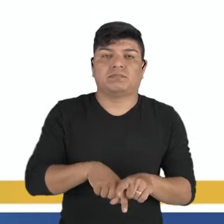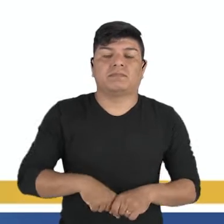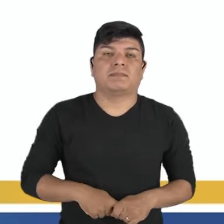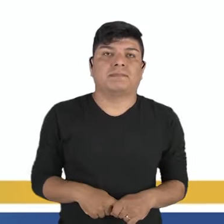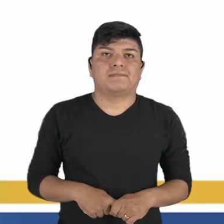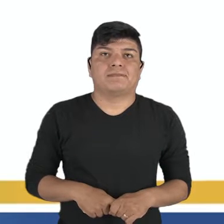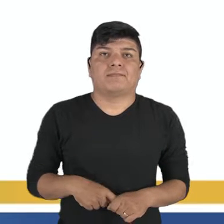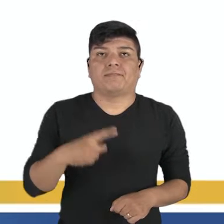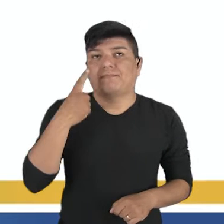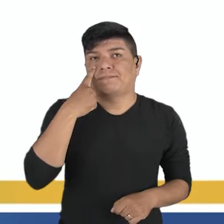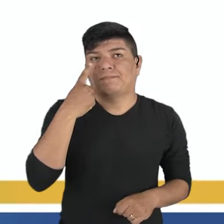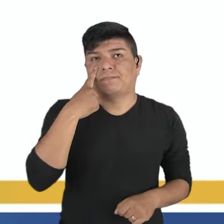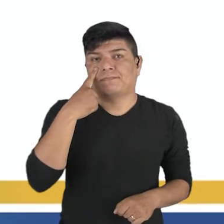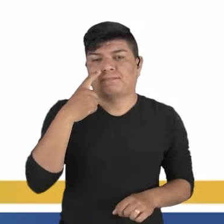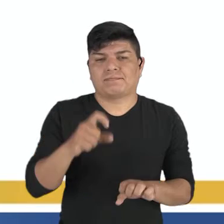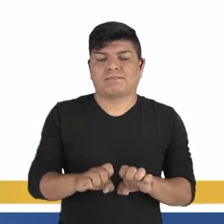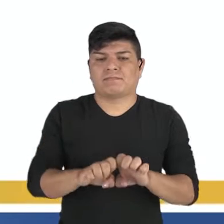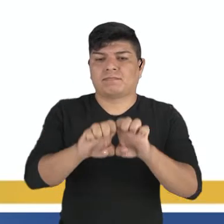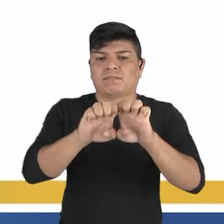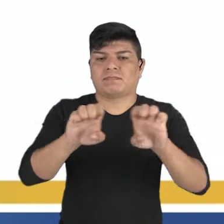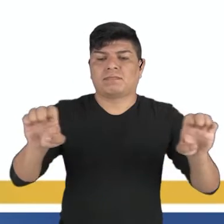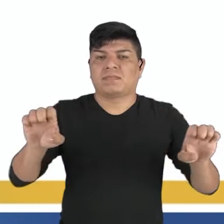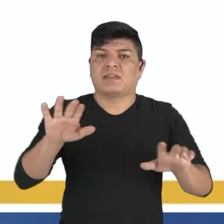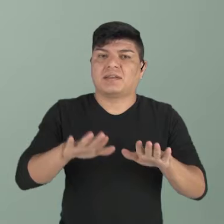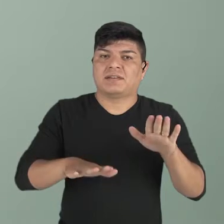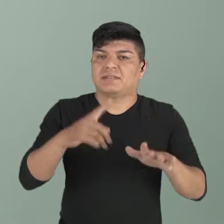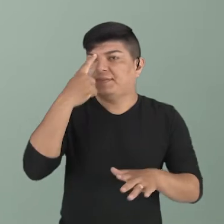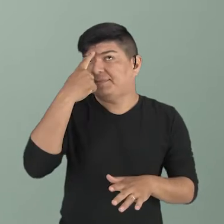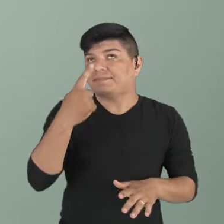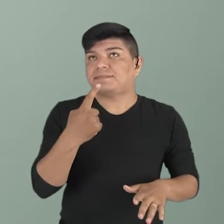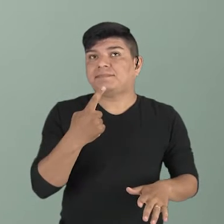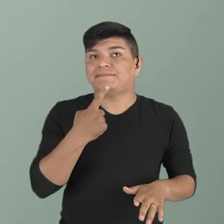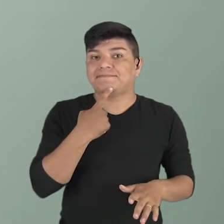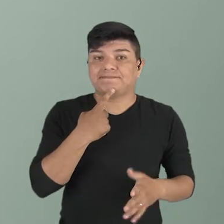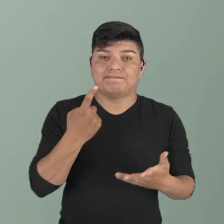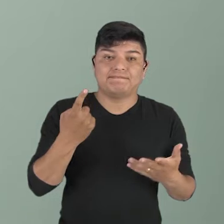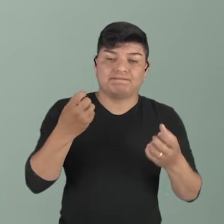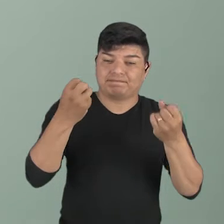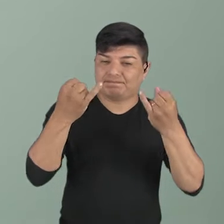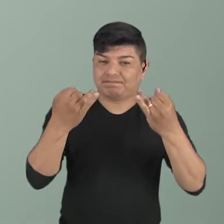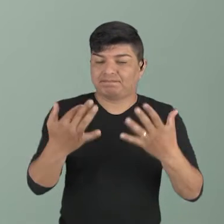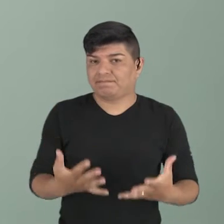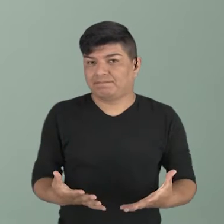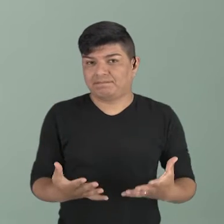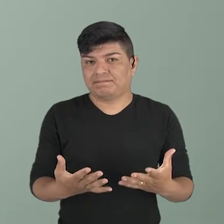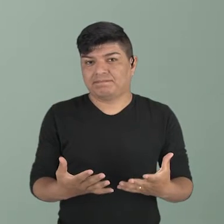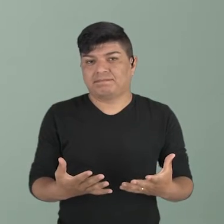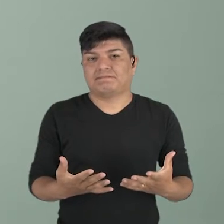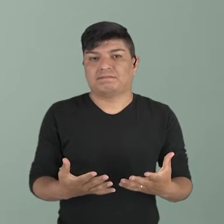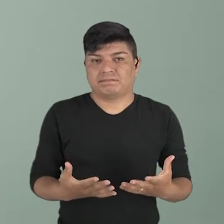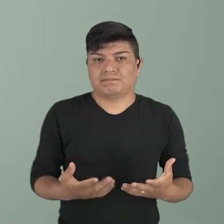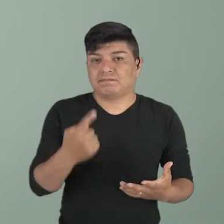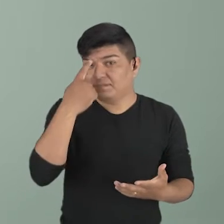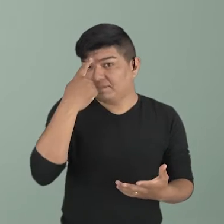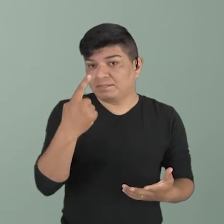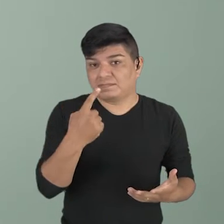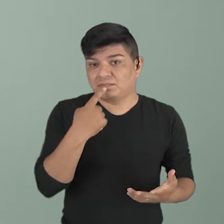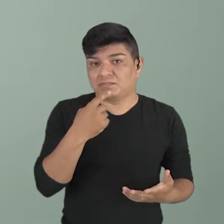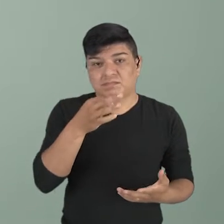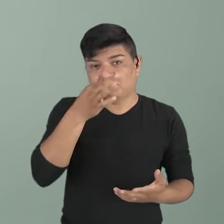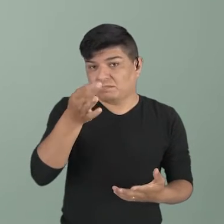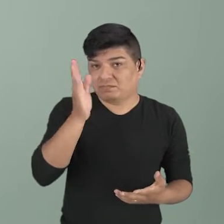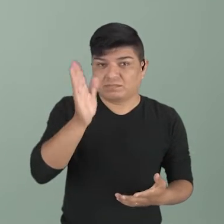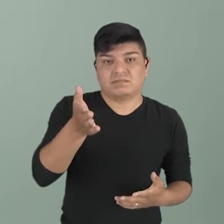Gente, observem as estruturas. Às vezes as imagens, elas falam tanto, às vezes as imagens já dão tantas